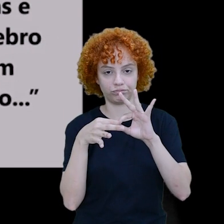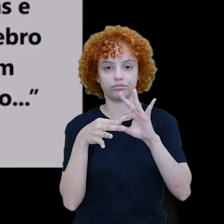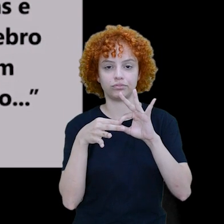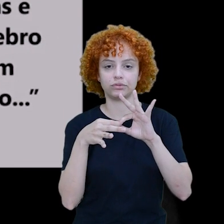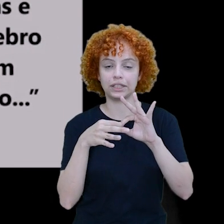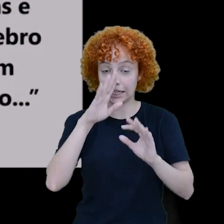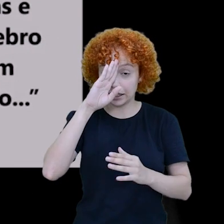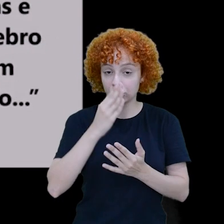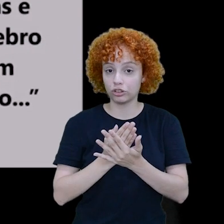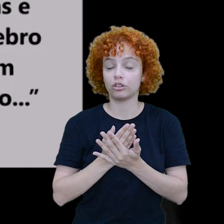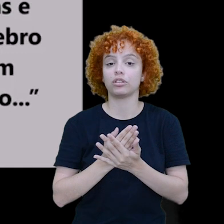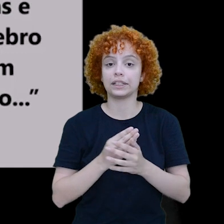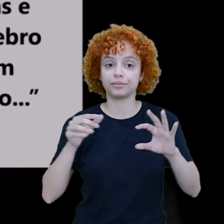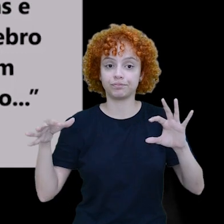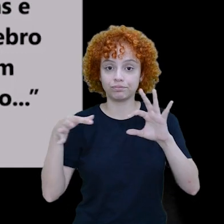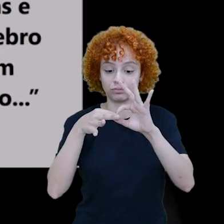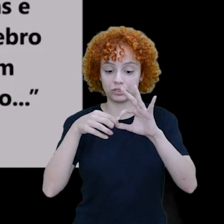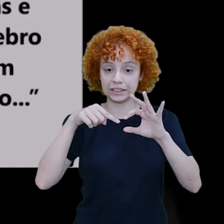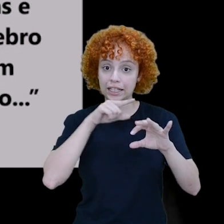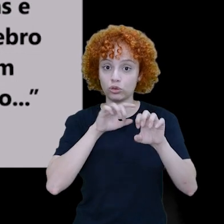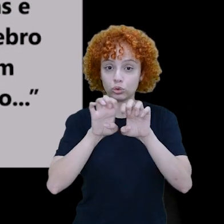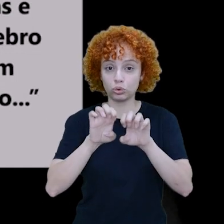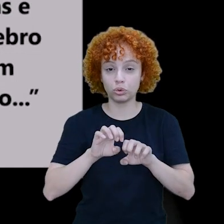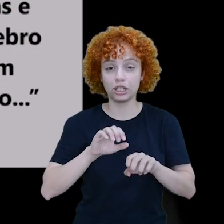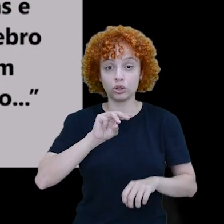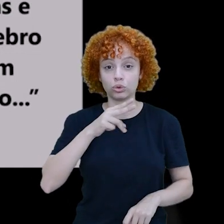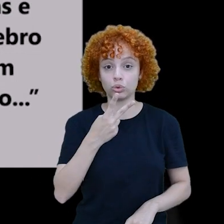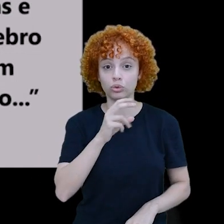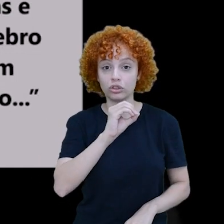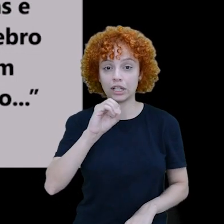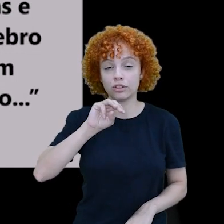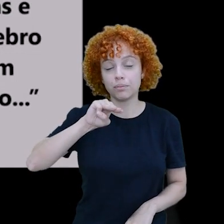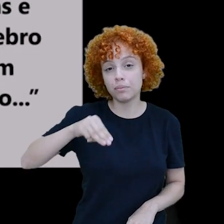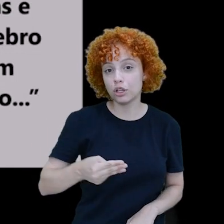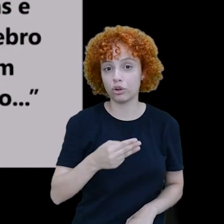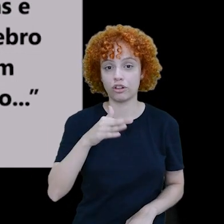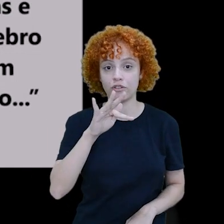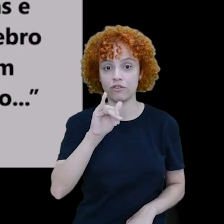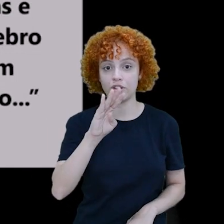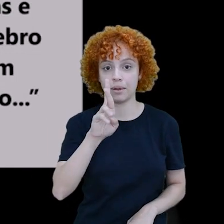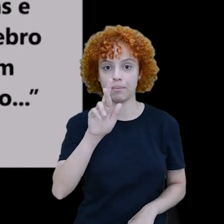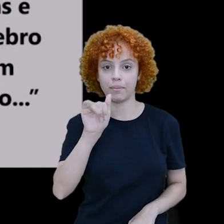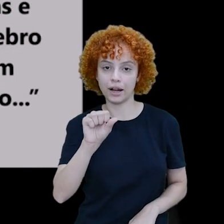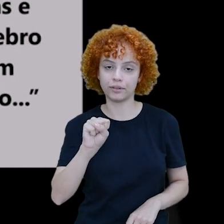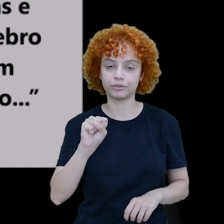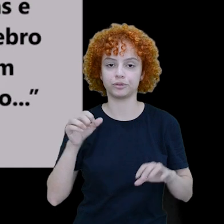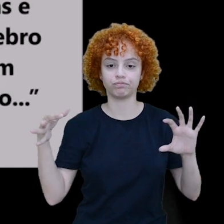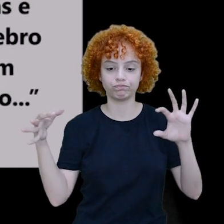um hemisfério ao outro. Acredita-se que inclua cerca de 200 milhões de